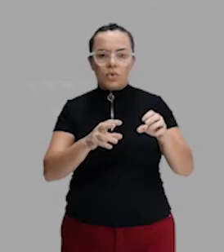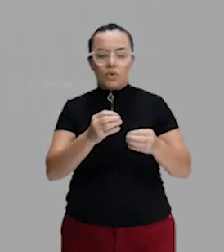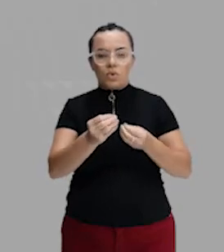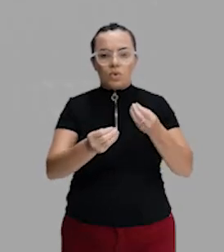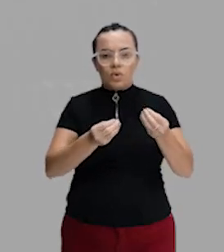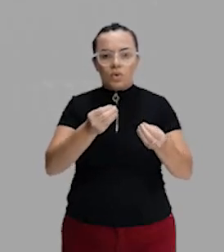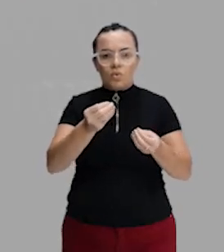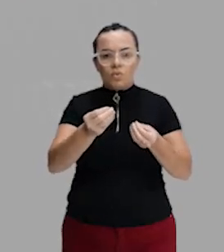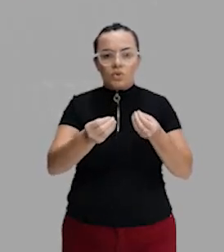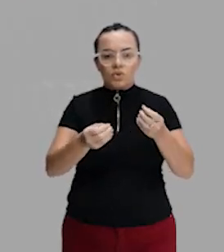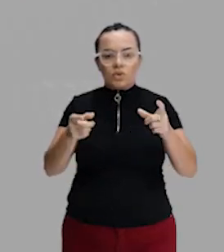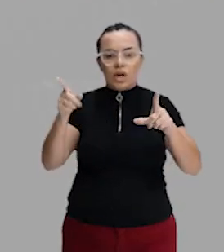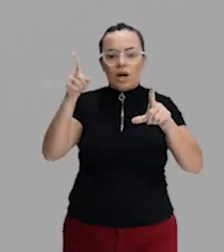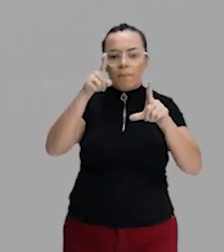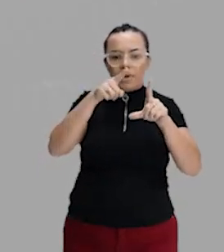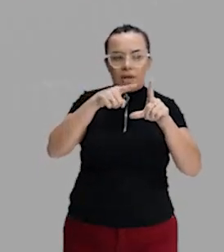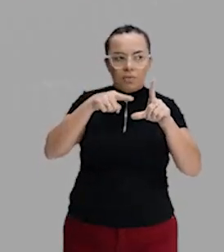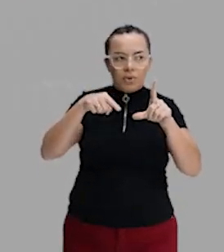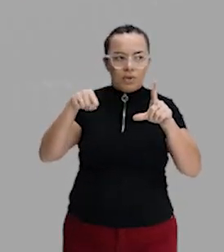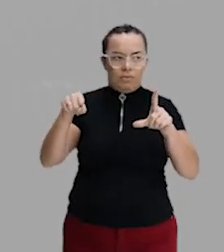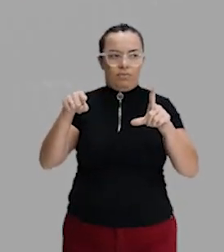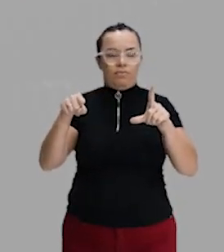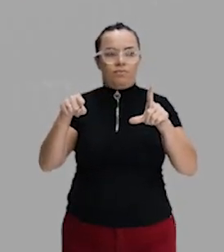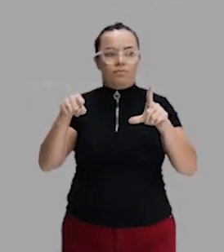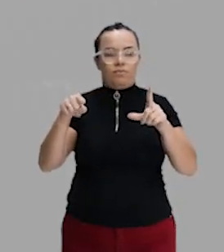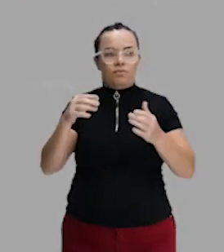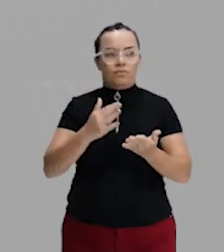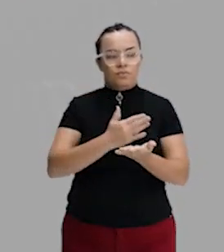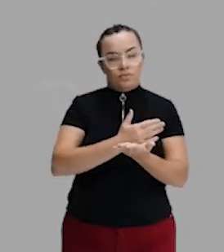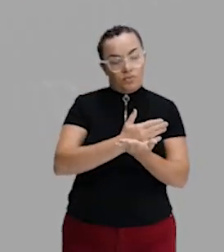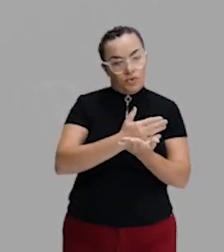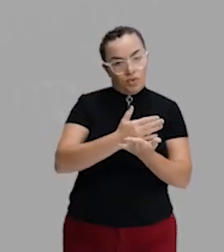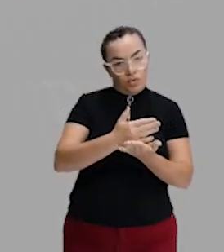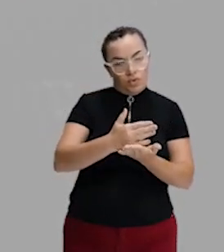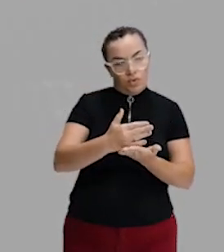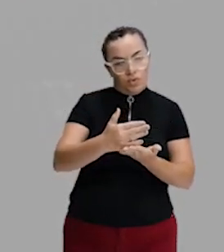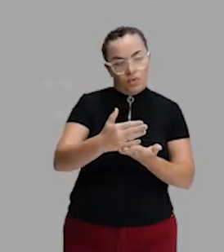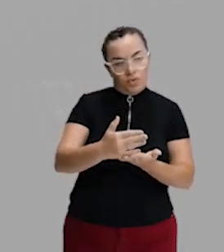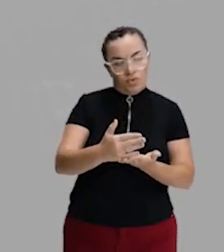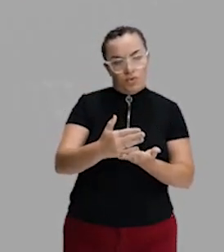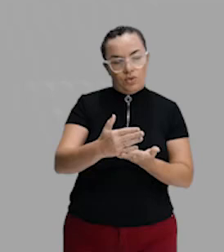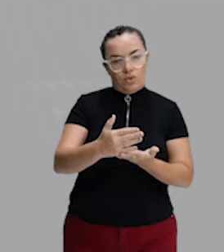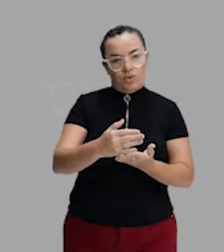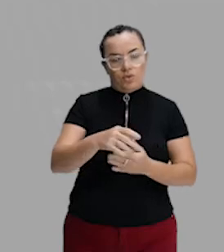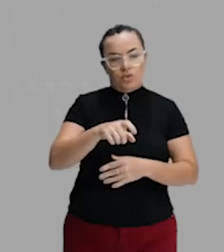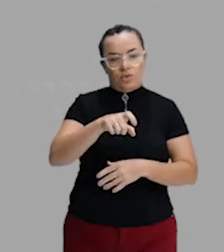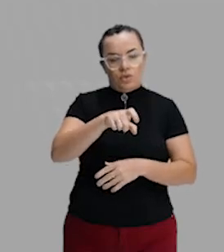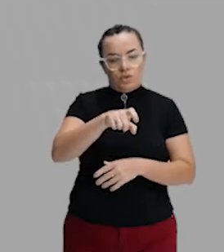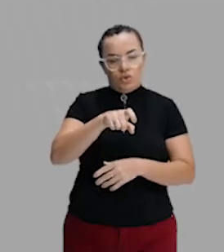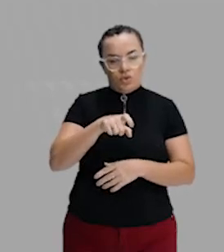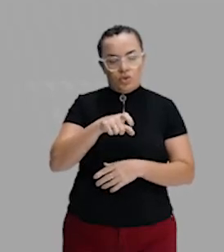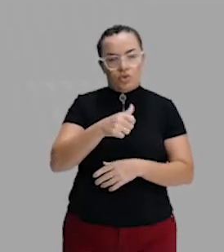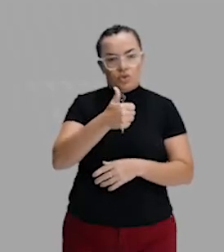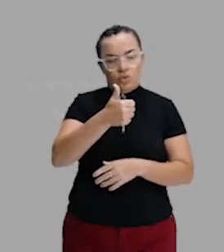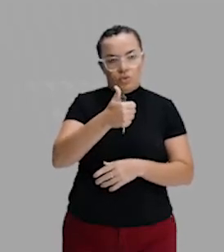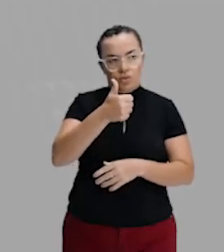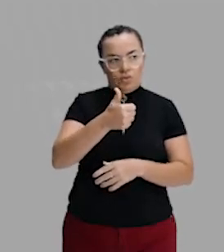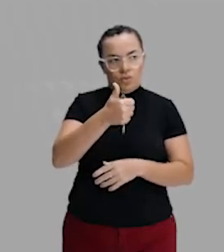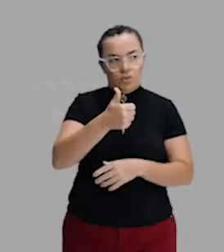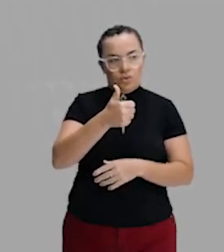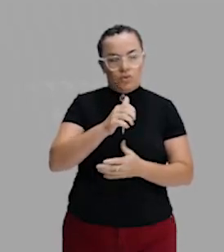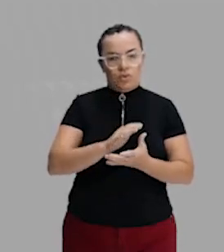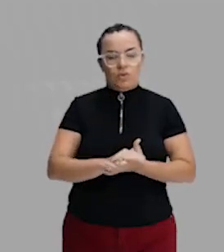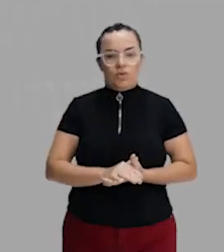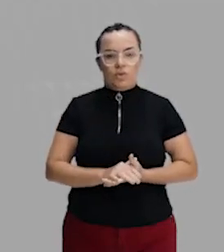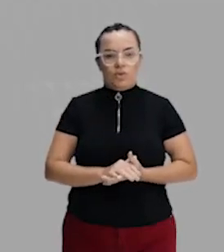parábola. Turma, se essa parábola aqui começou com x aqui no primeiro membro, x ao quadrado, isso quer dizer que